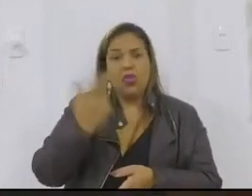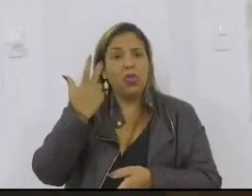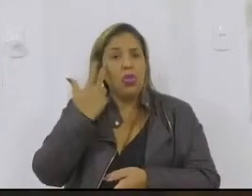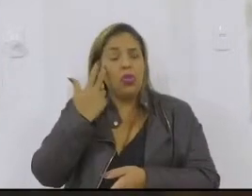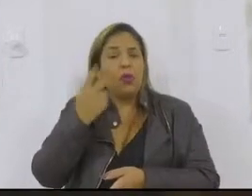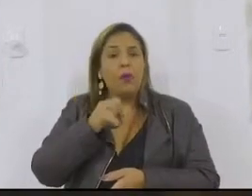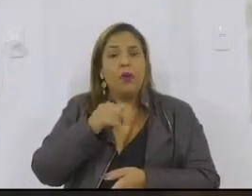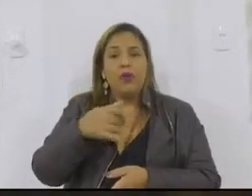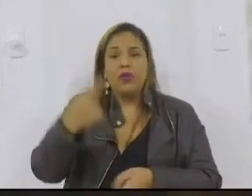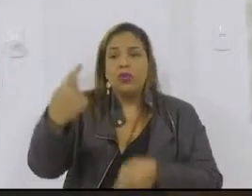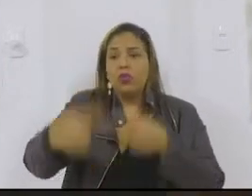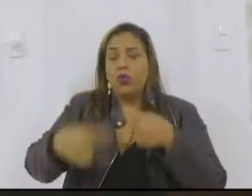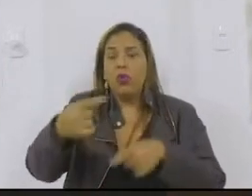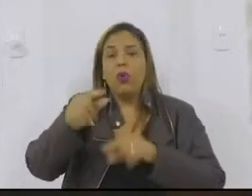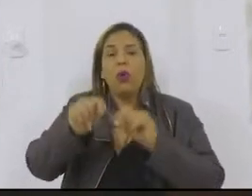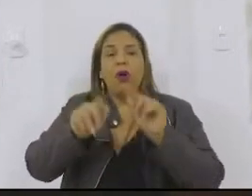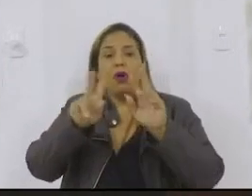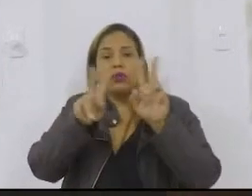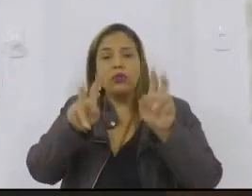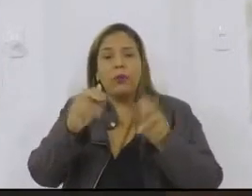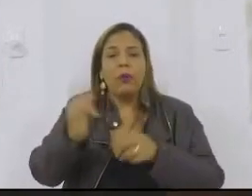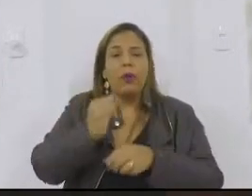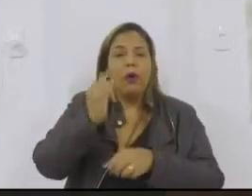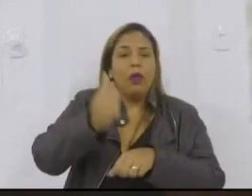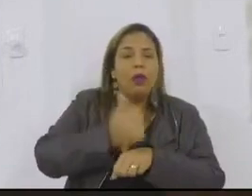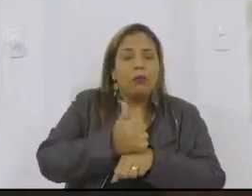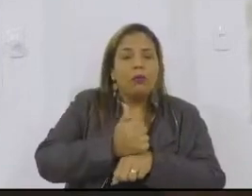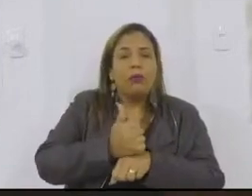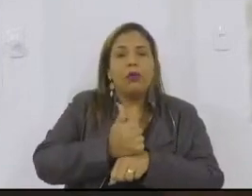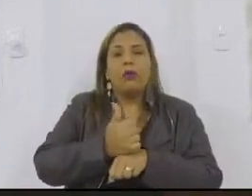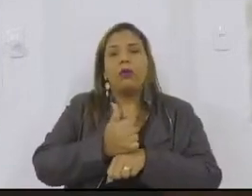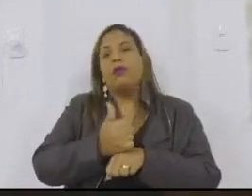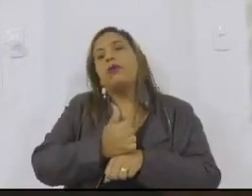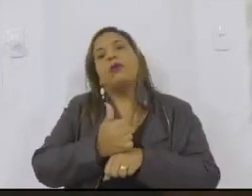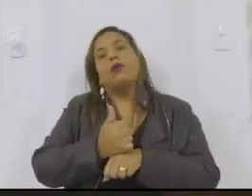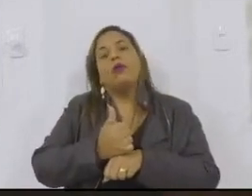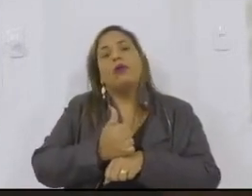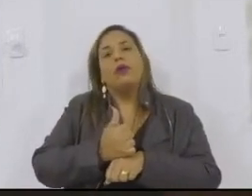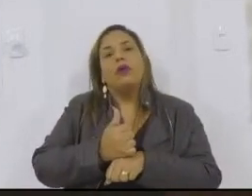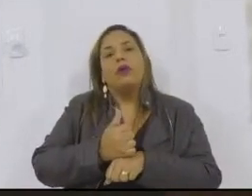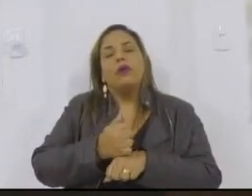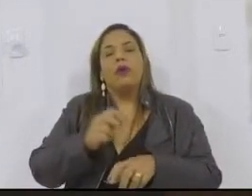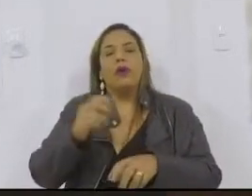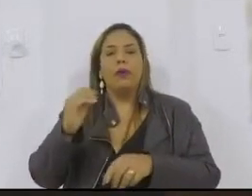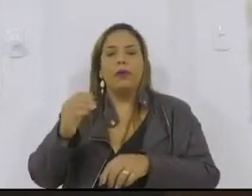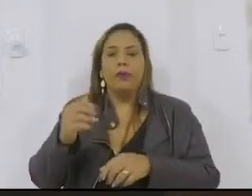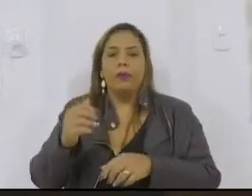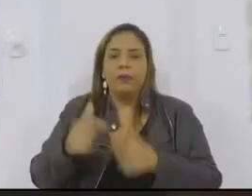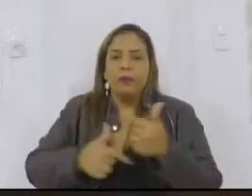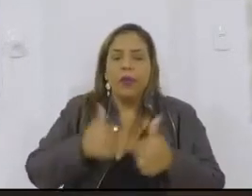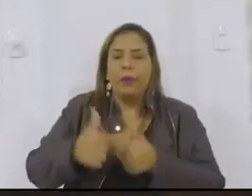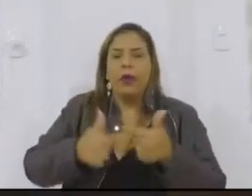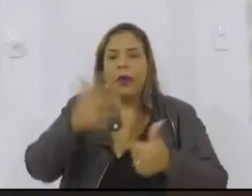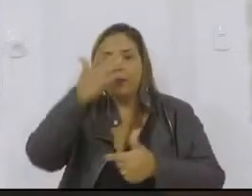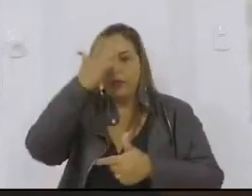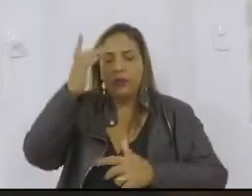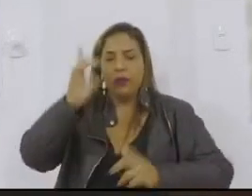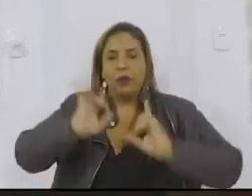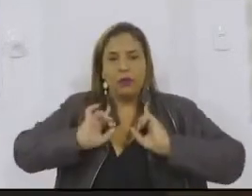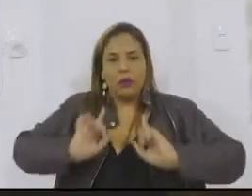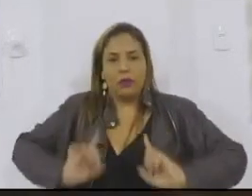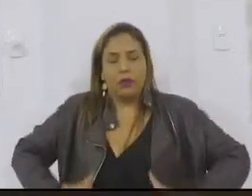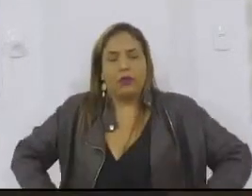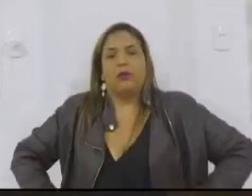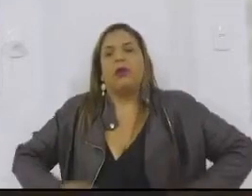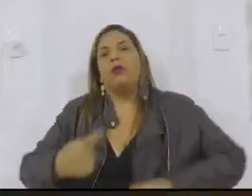apenas discutindo a relevância da matéria que, em comento, pretende fomentar a geração de emprego junto aos trabalhadores que têm alguma deficiência, mesmo porque